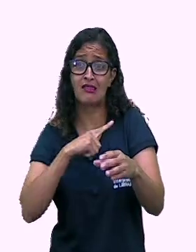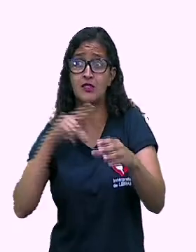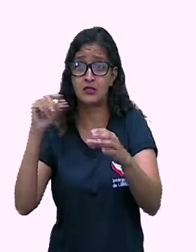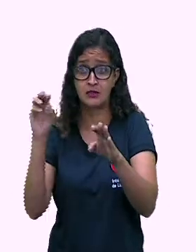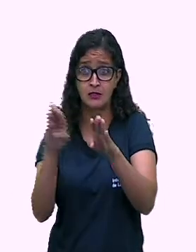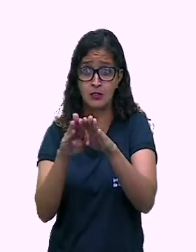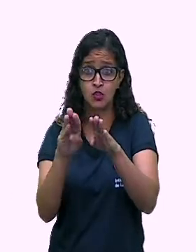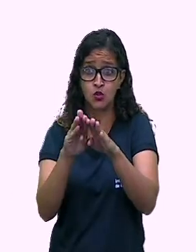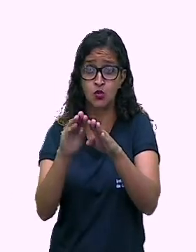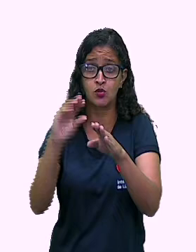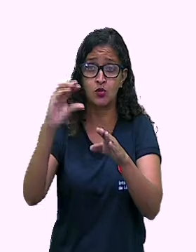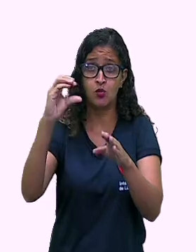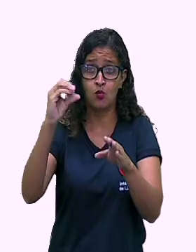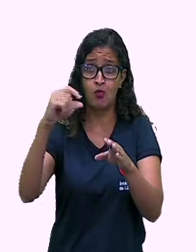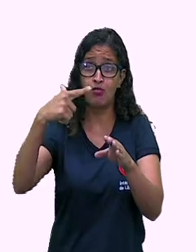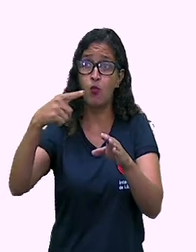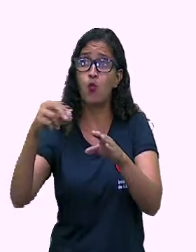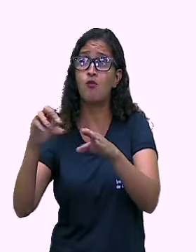ar.